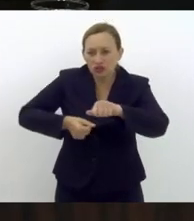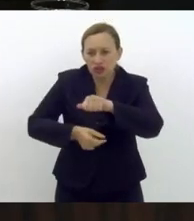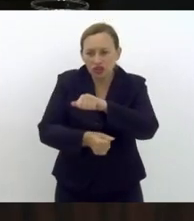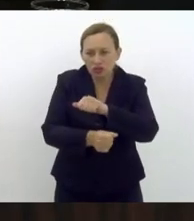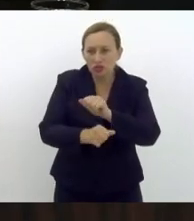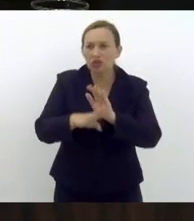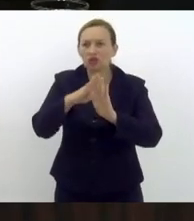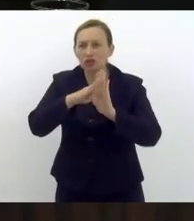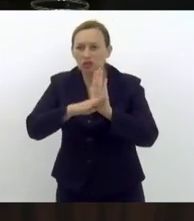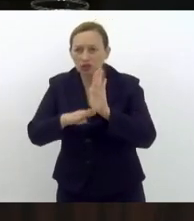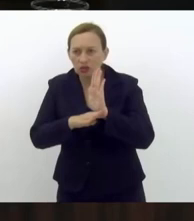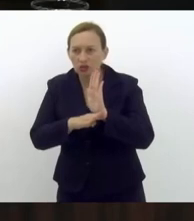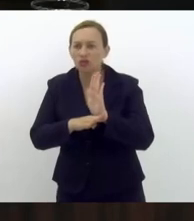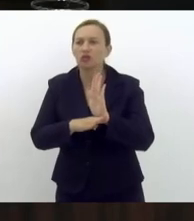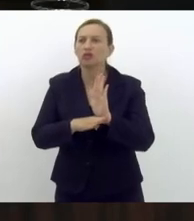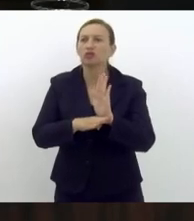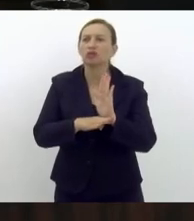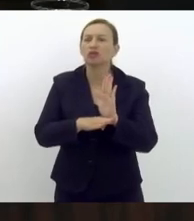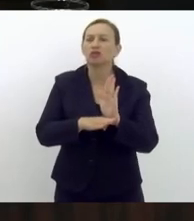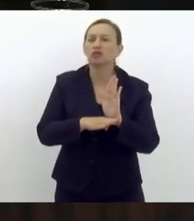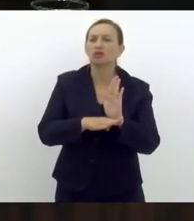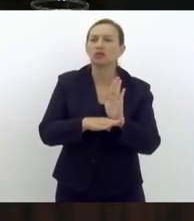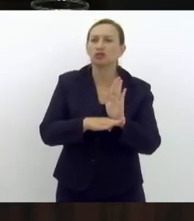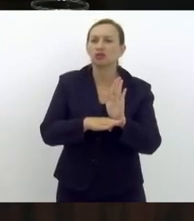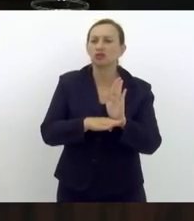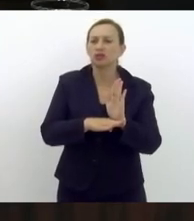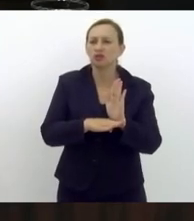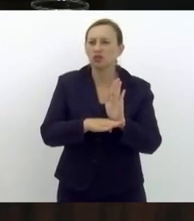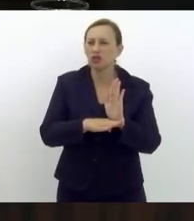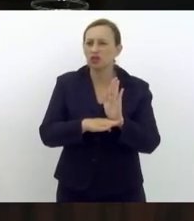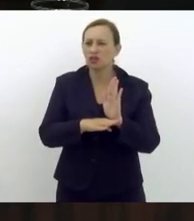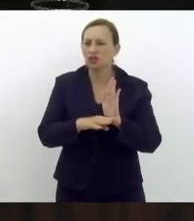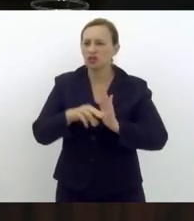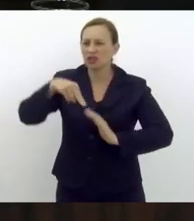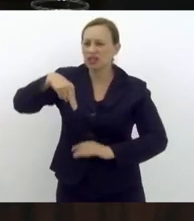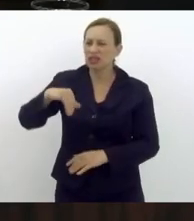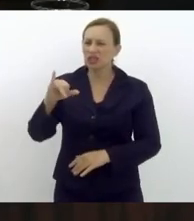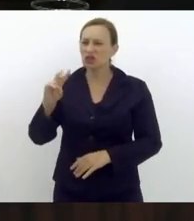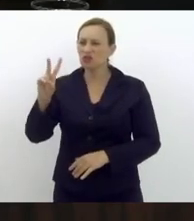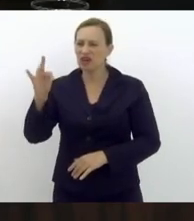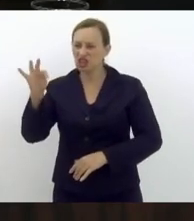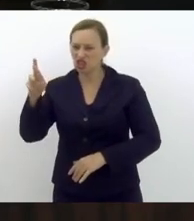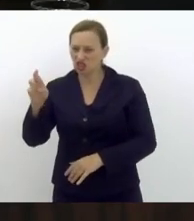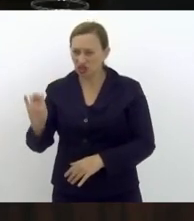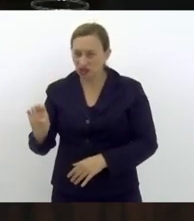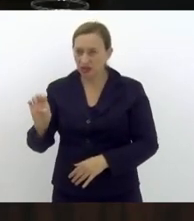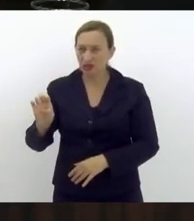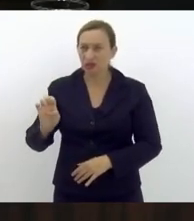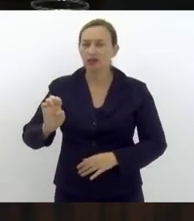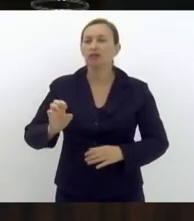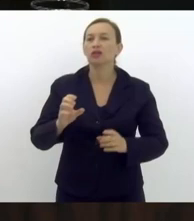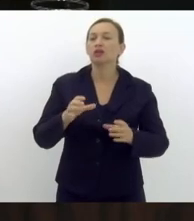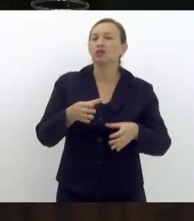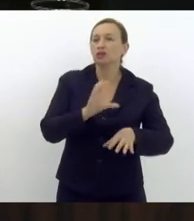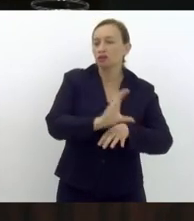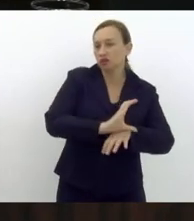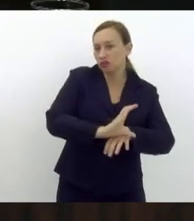de estruturante Rio Veste. Parecer das Comissões de Constituição e Justiça